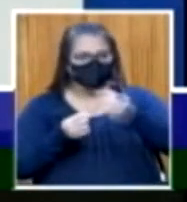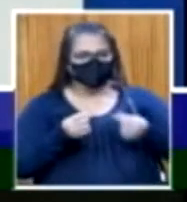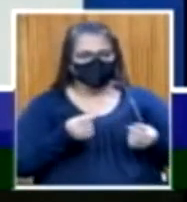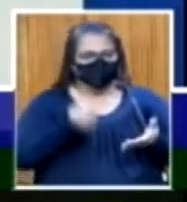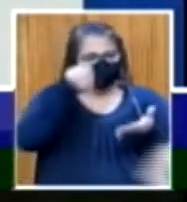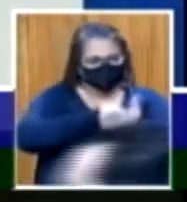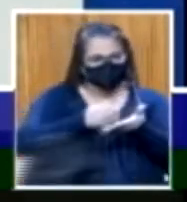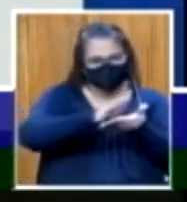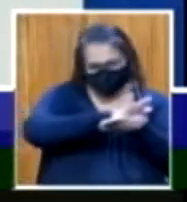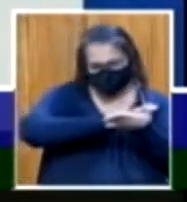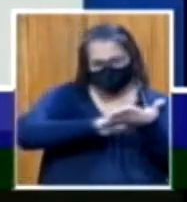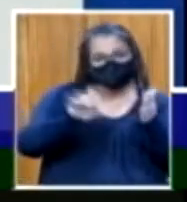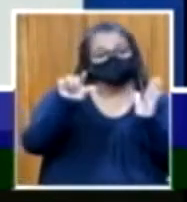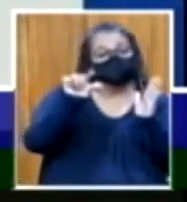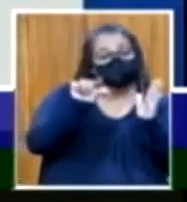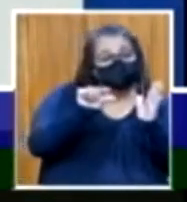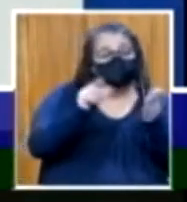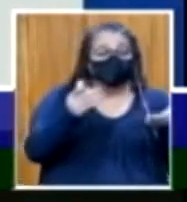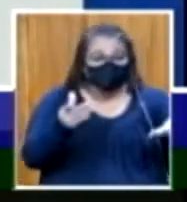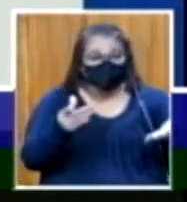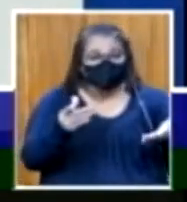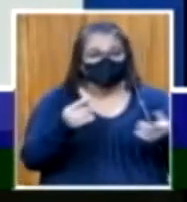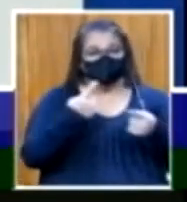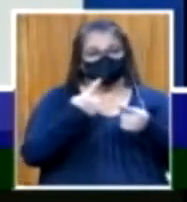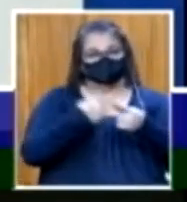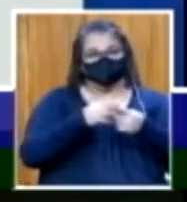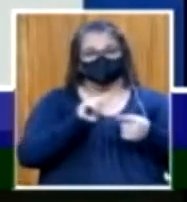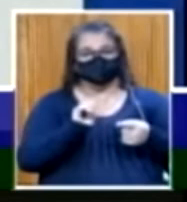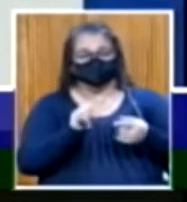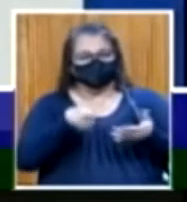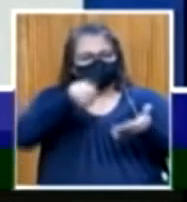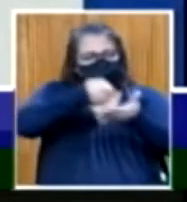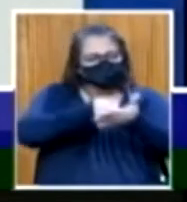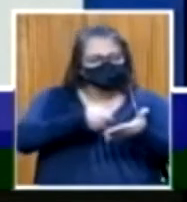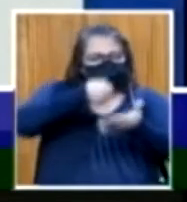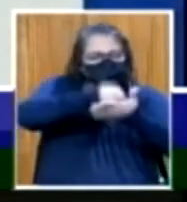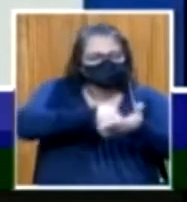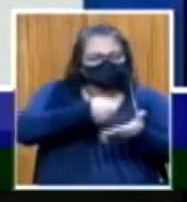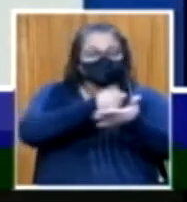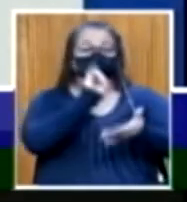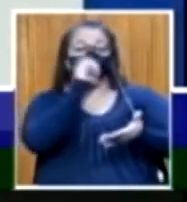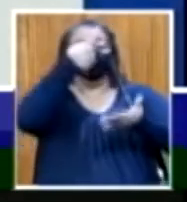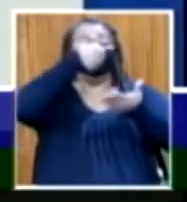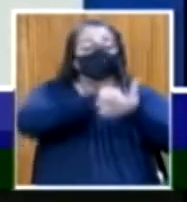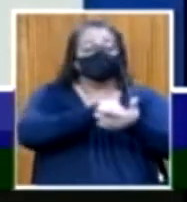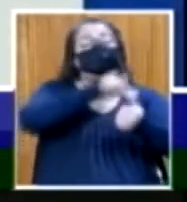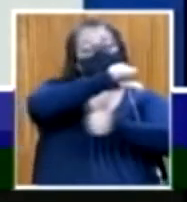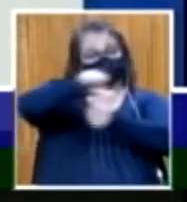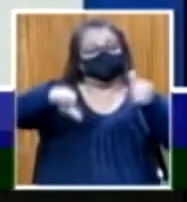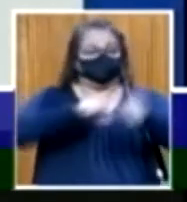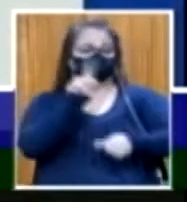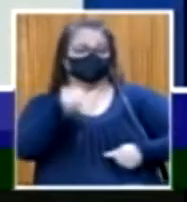isenção, ele é bem menor do que nós vamos ter de cobrança a mais de imposto com essas mudanças.